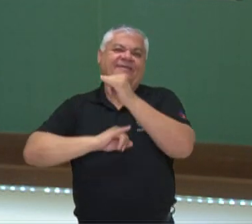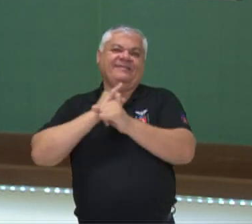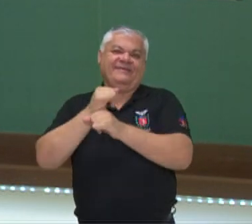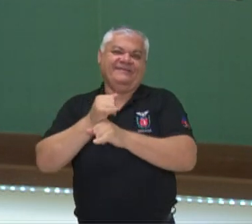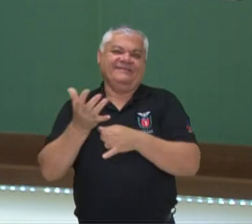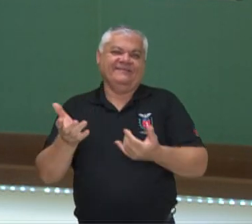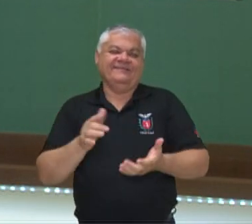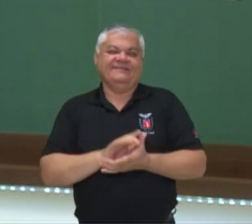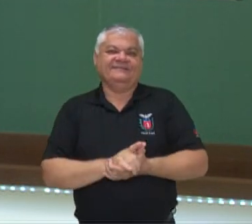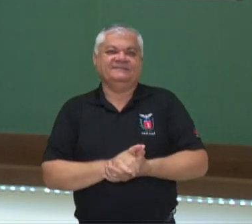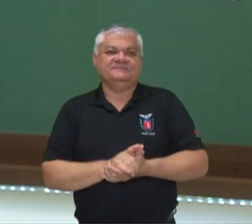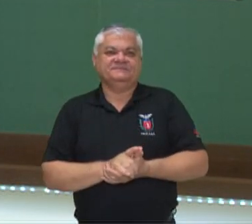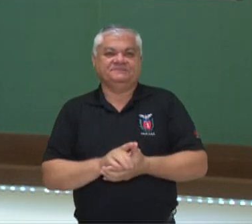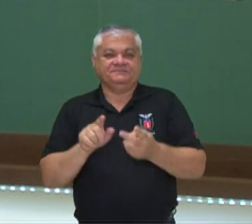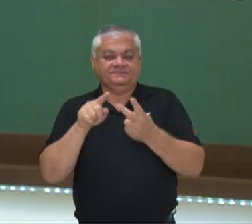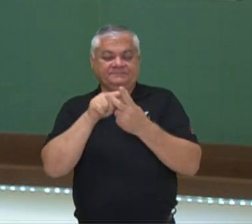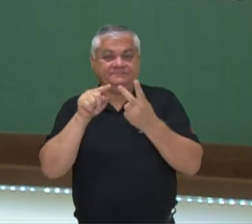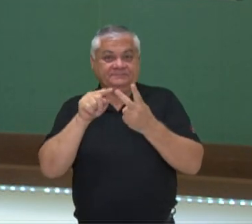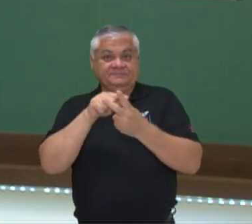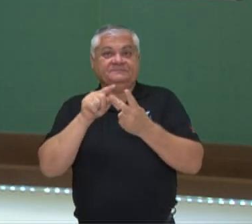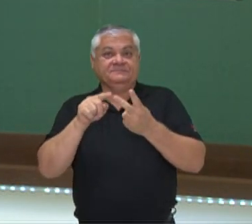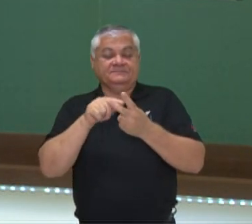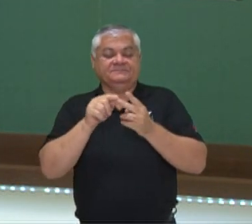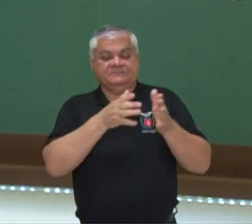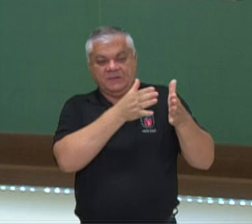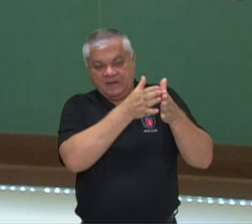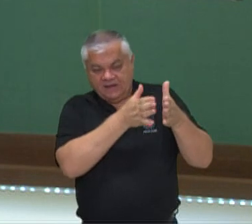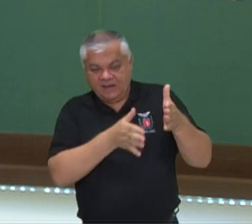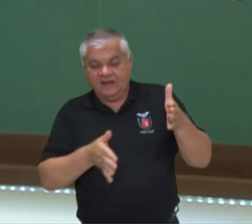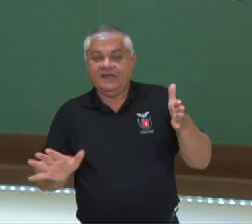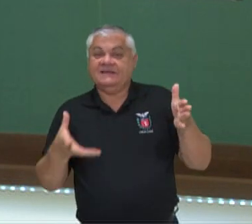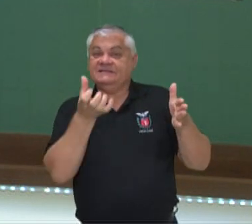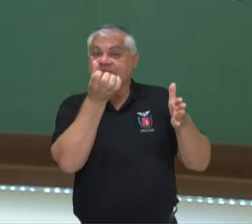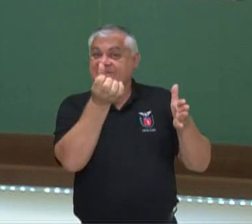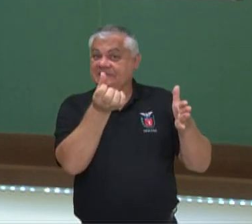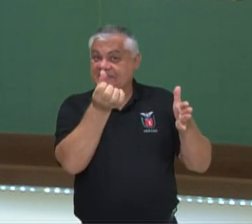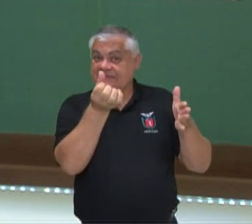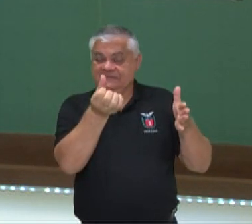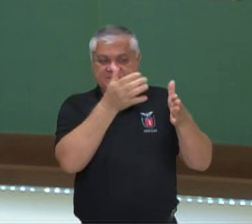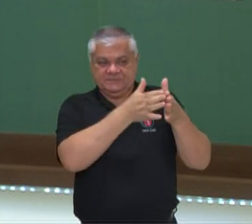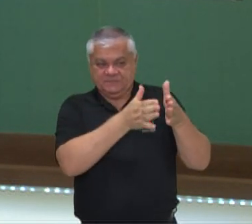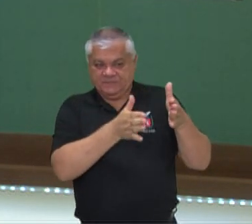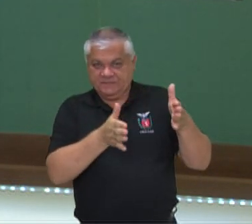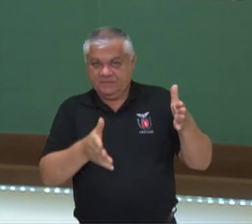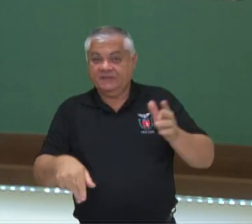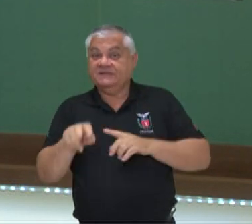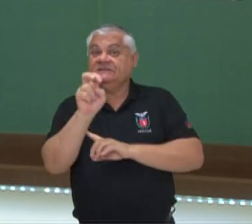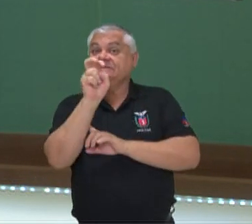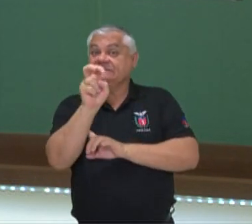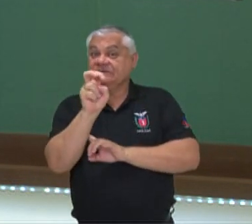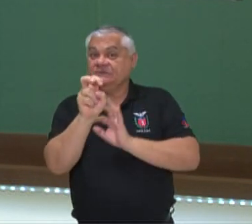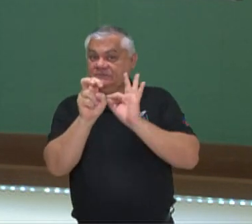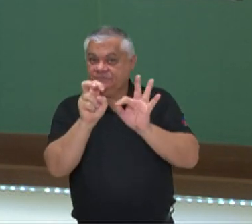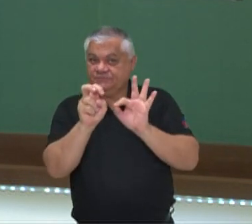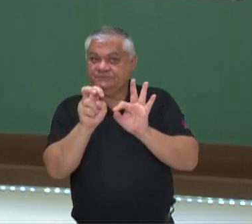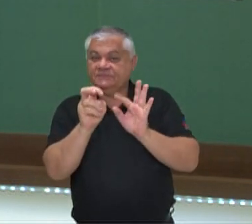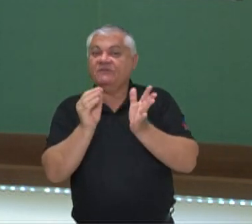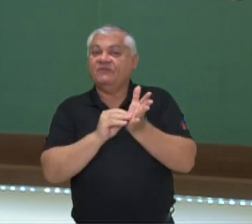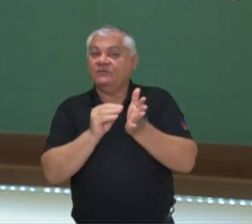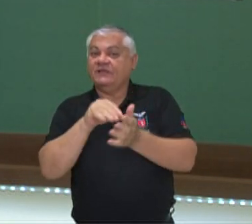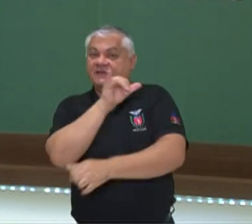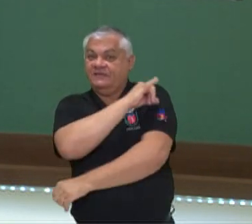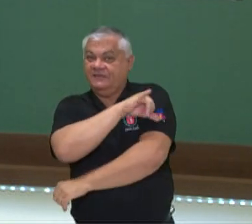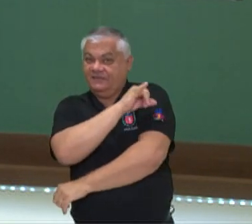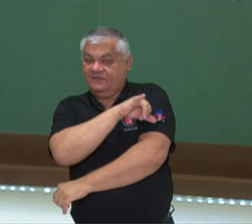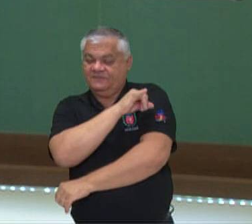ok? Então aqui a gente teve um panorama dos 6 últimos Jogos Olímpicos, quer dizer, os 5 últimos, né? Aqui não apareceu o Rio de